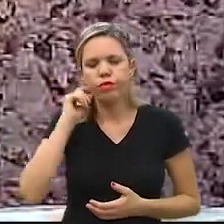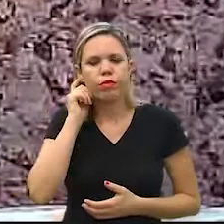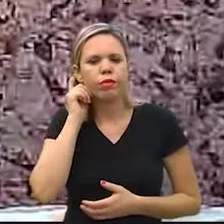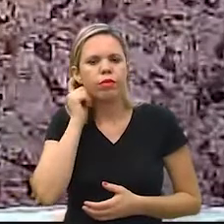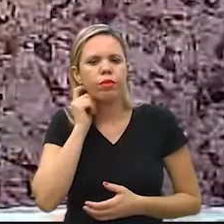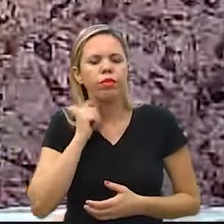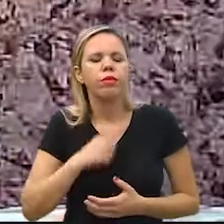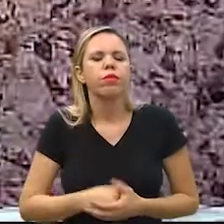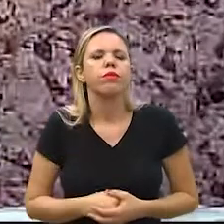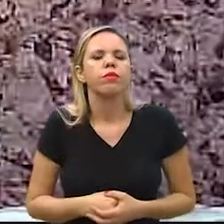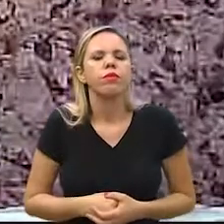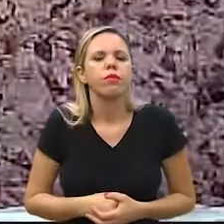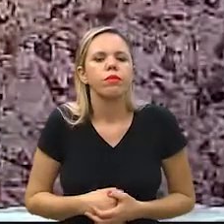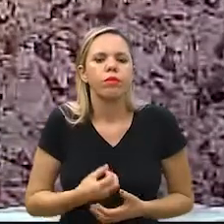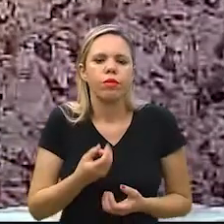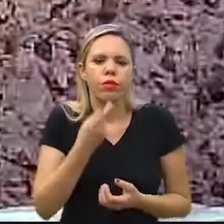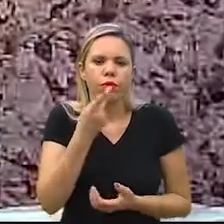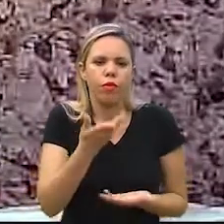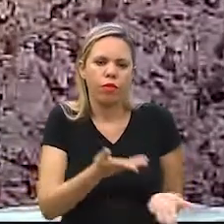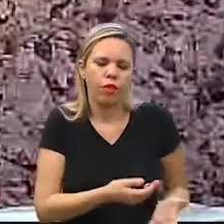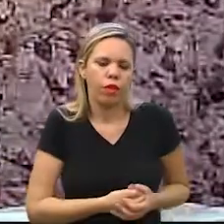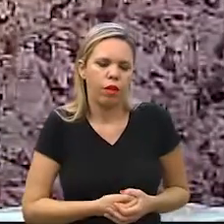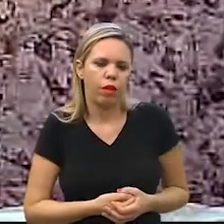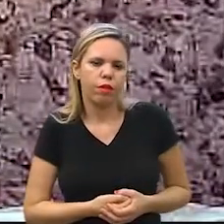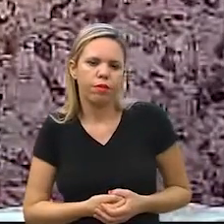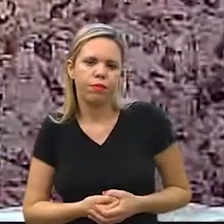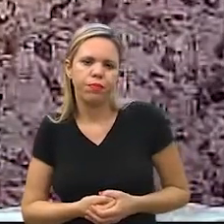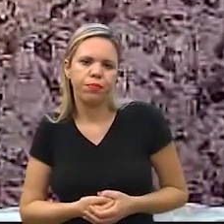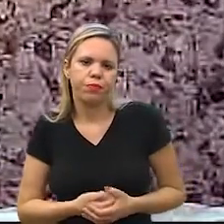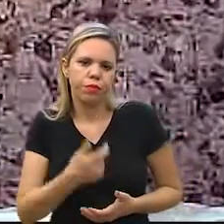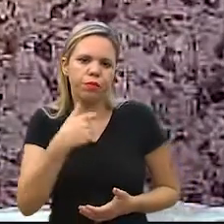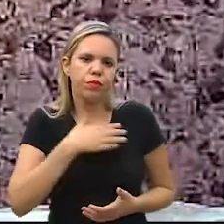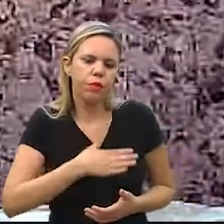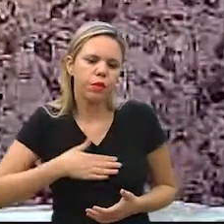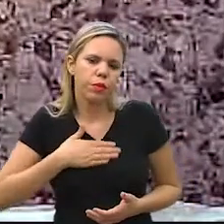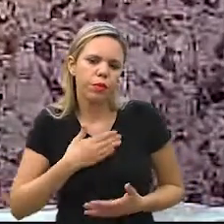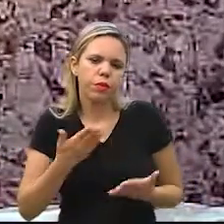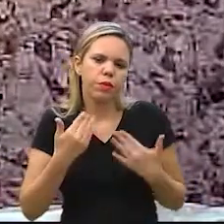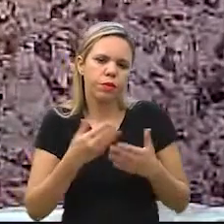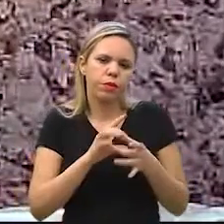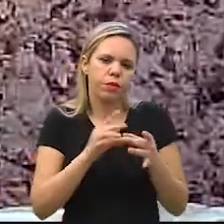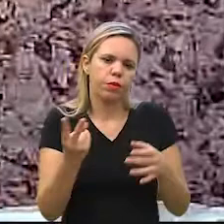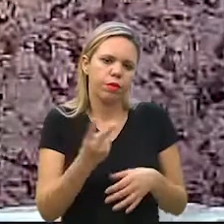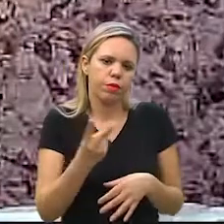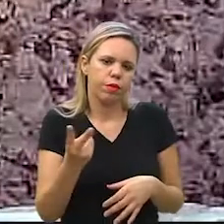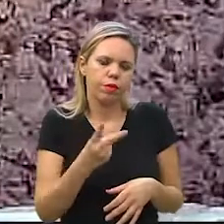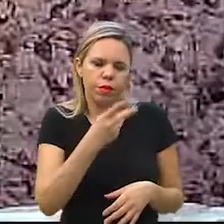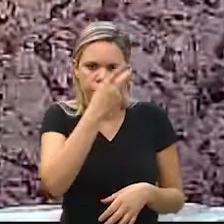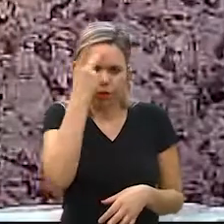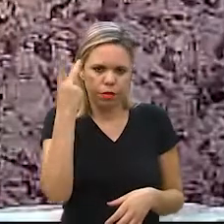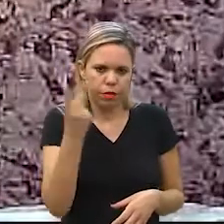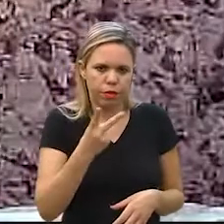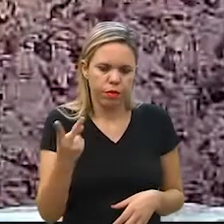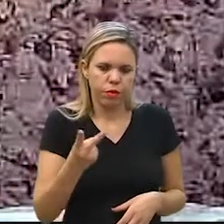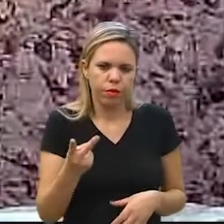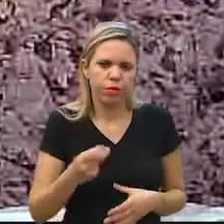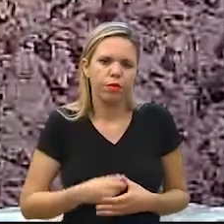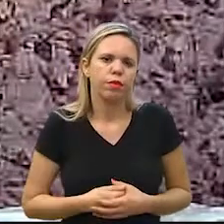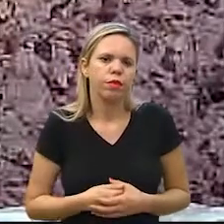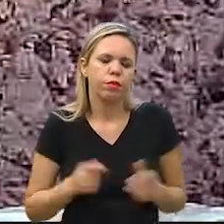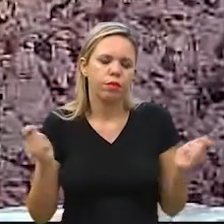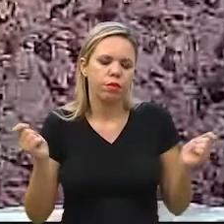Farmadic, dizer que para mim foi um prazer debater com vocês dois, são pessoas que